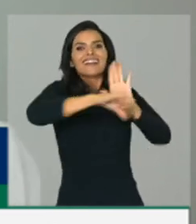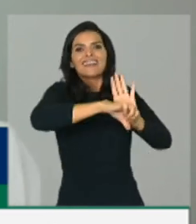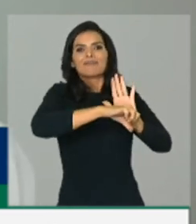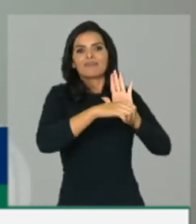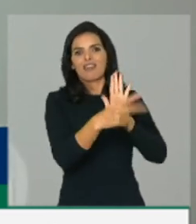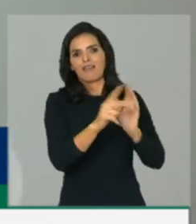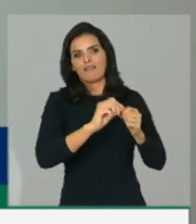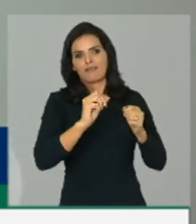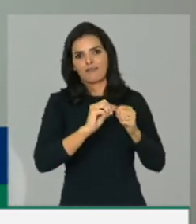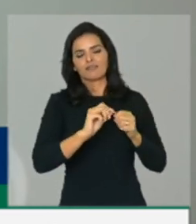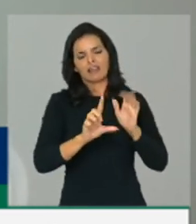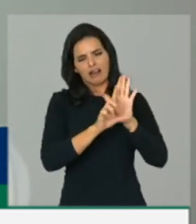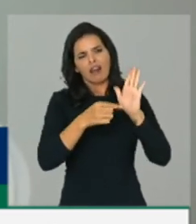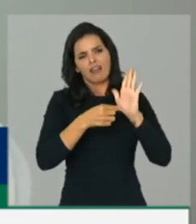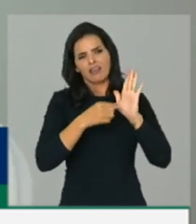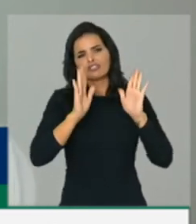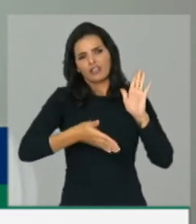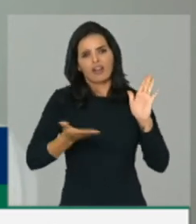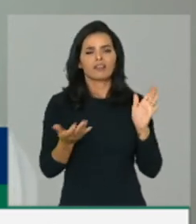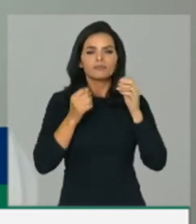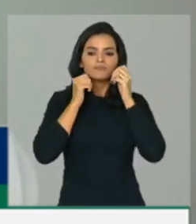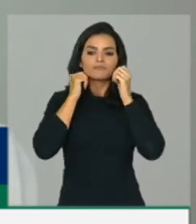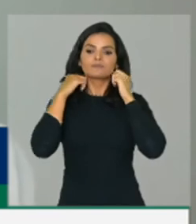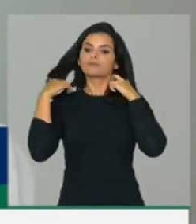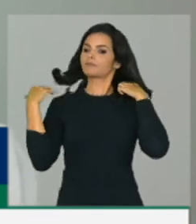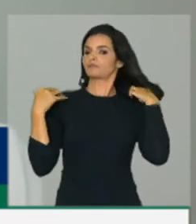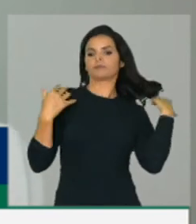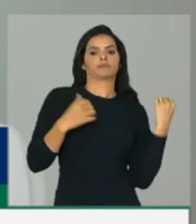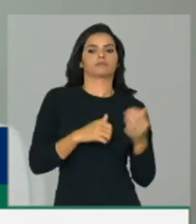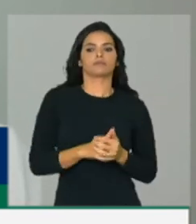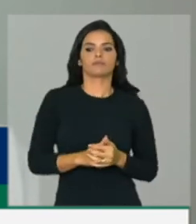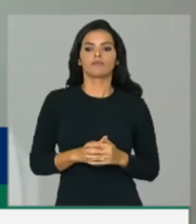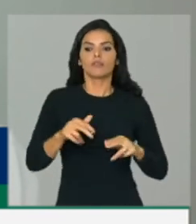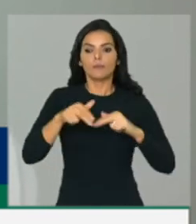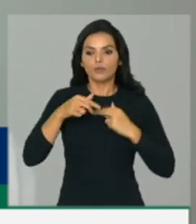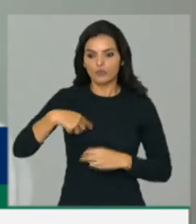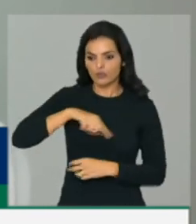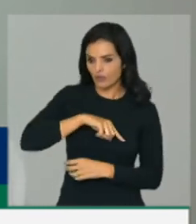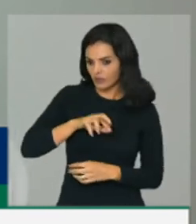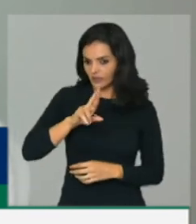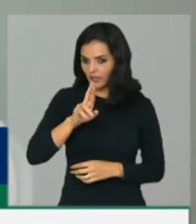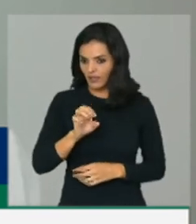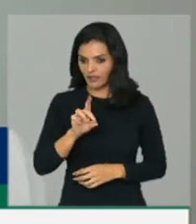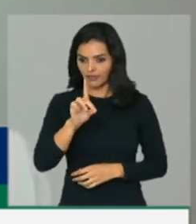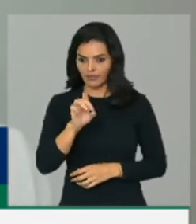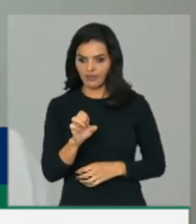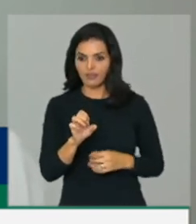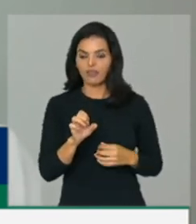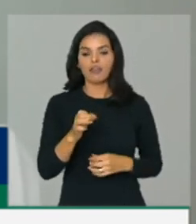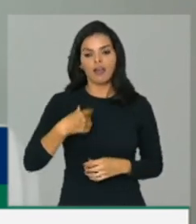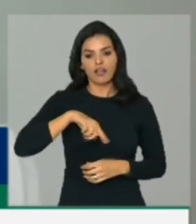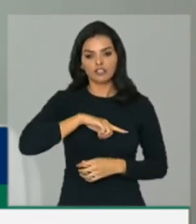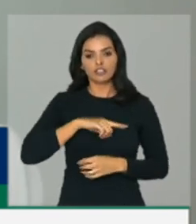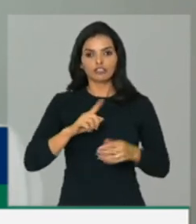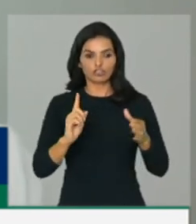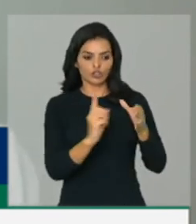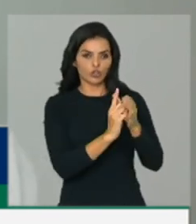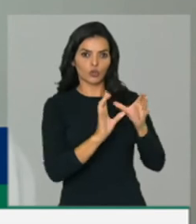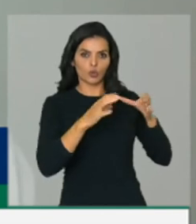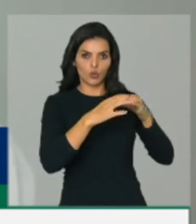criminosas previstas na legislação. Por isso, senhor presidente, a Rede Sustentabilidade, nós que fazíamos parte do grupo